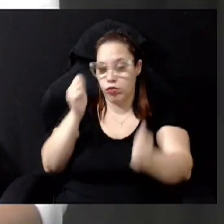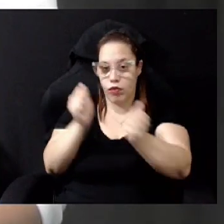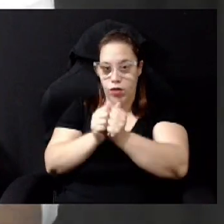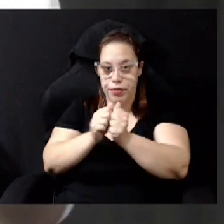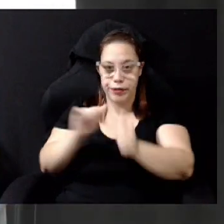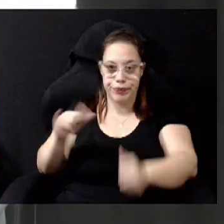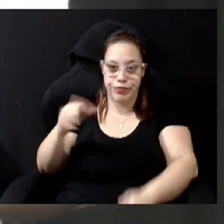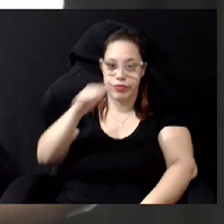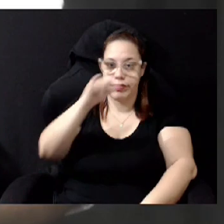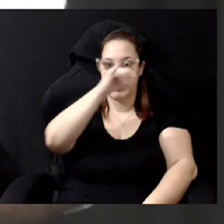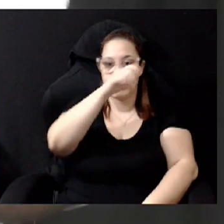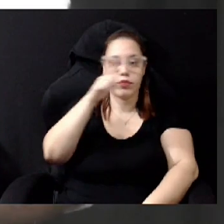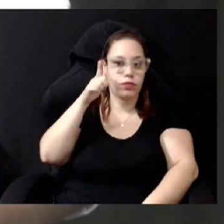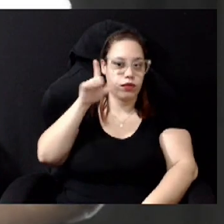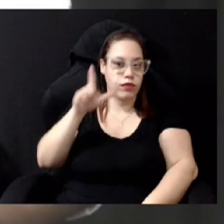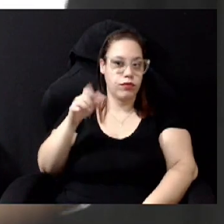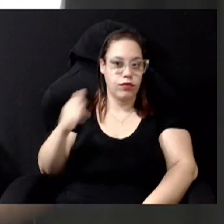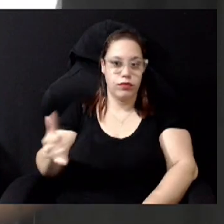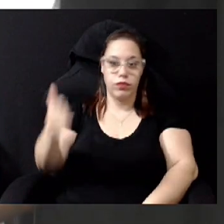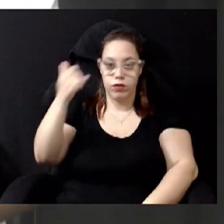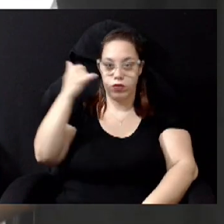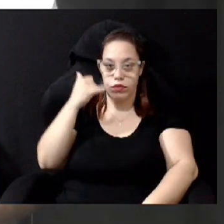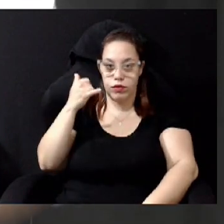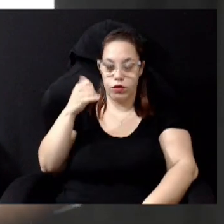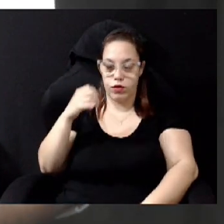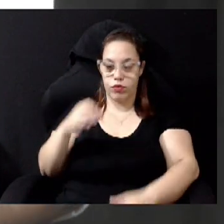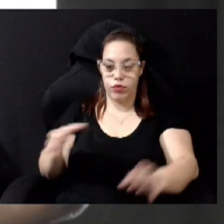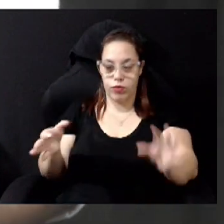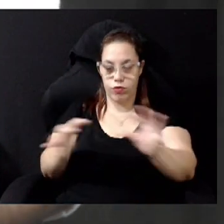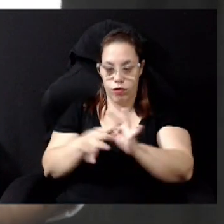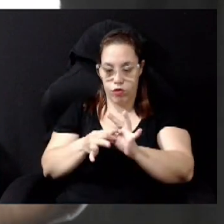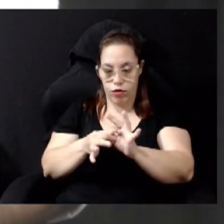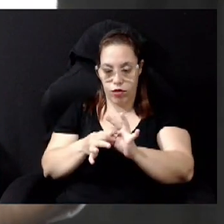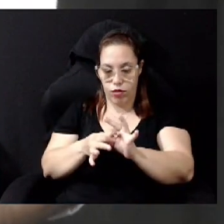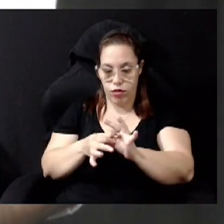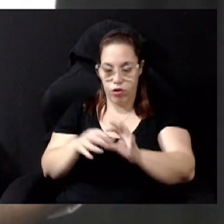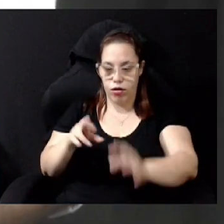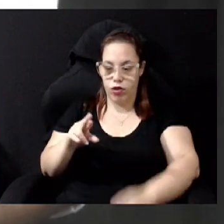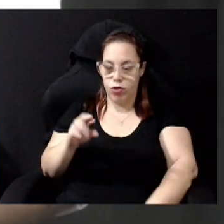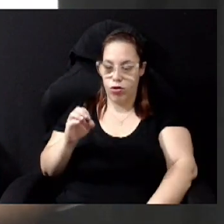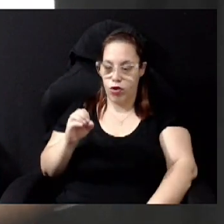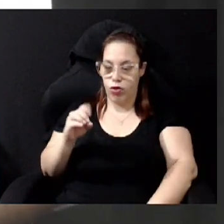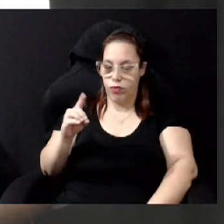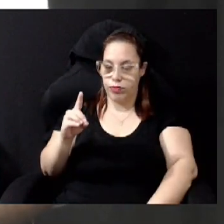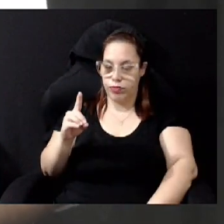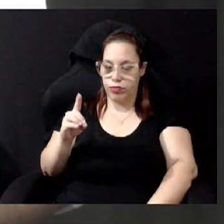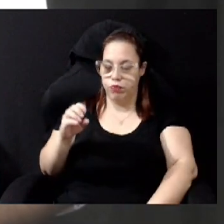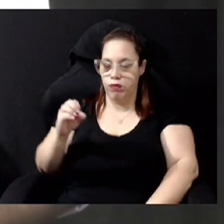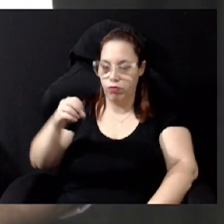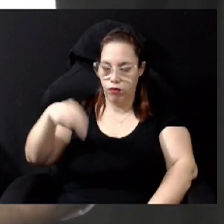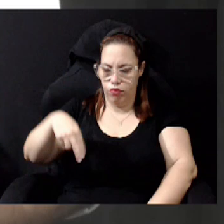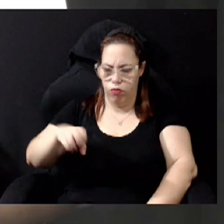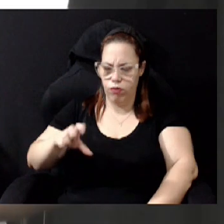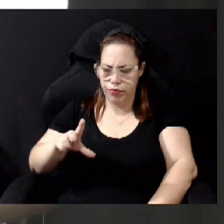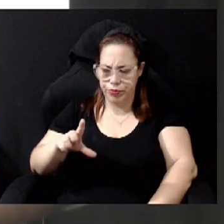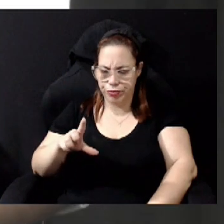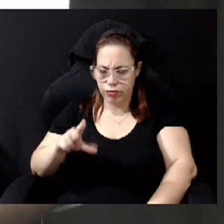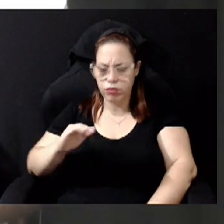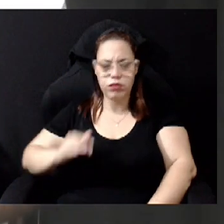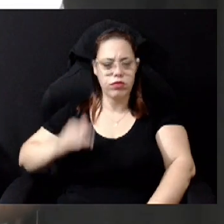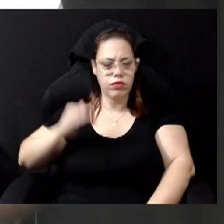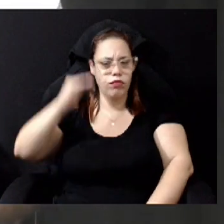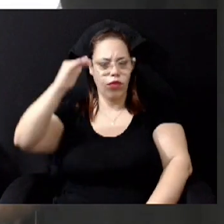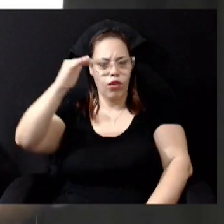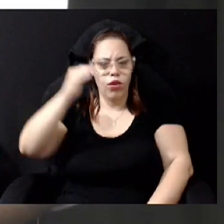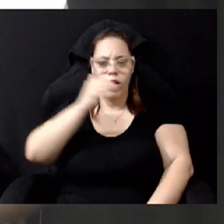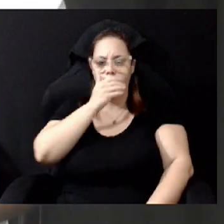conseguimos a ligação do Rodoanel entre a rodovia dos Bandeirantes e a rodovia Miguel Melhado Campos. Então foi um avanço muito grande que